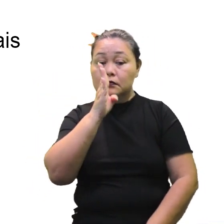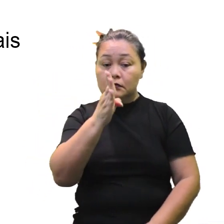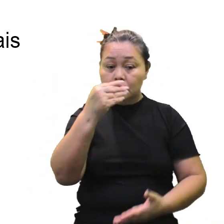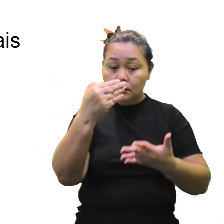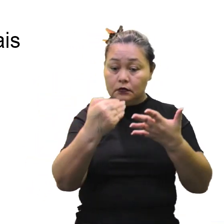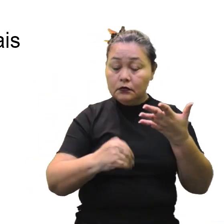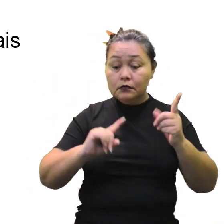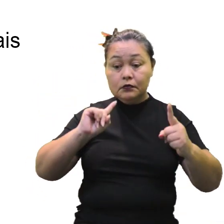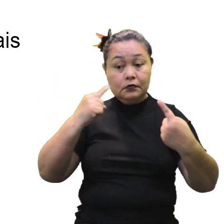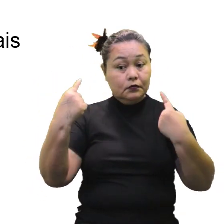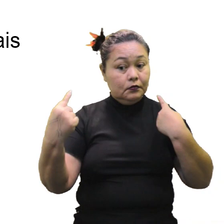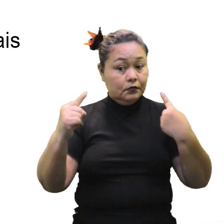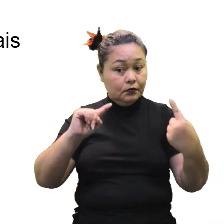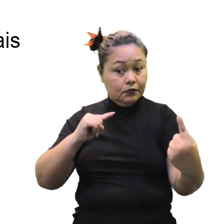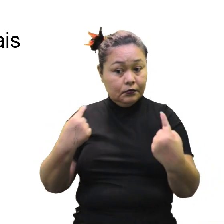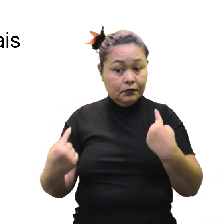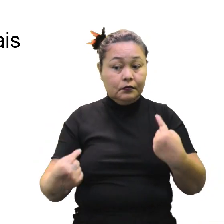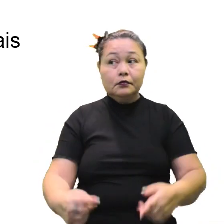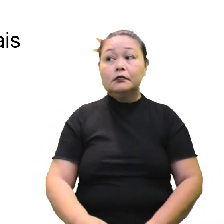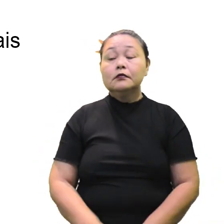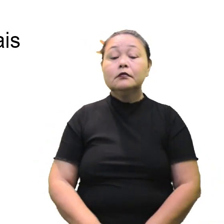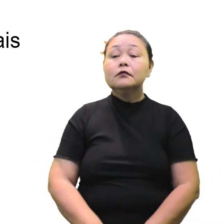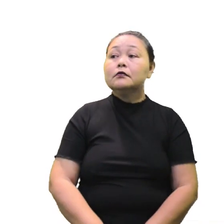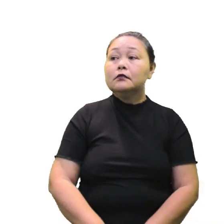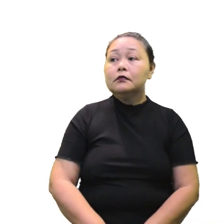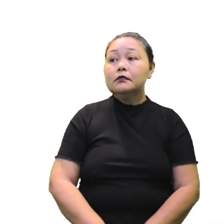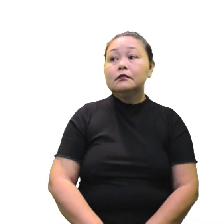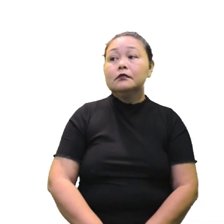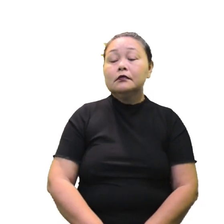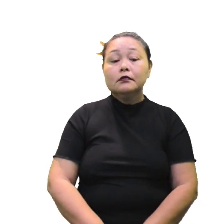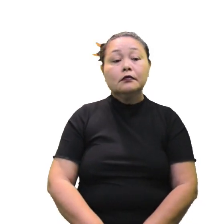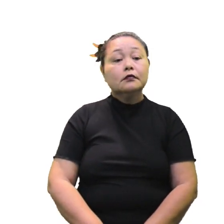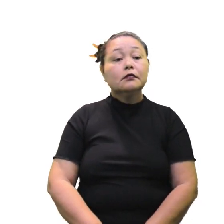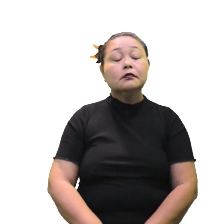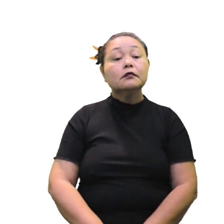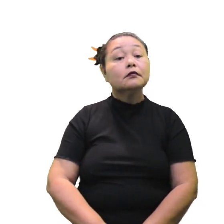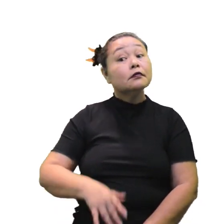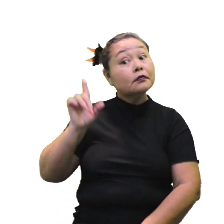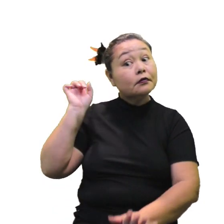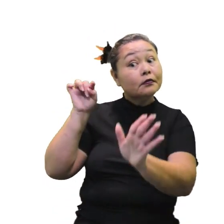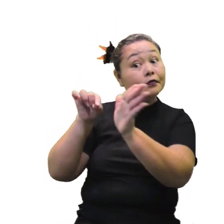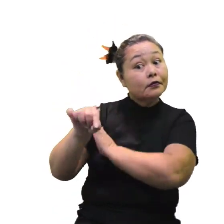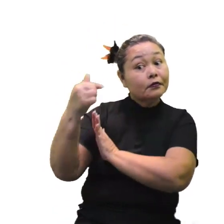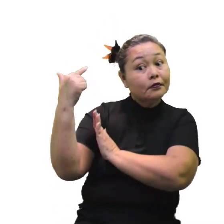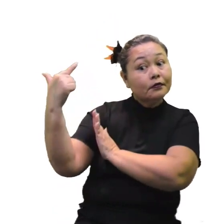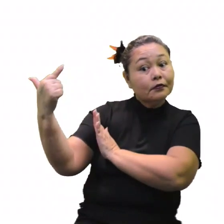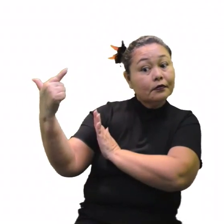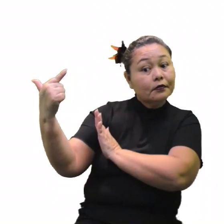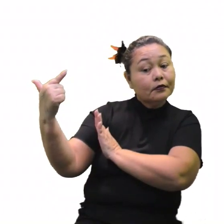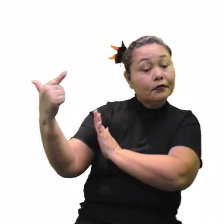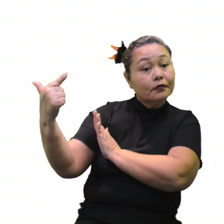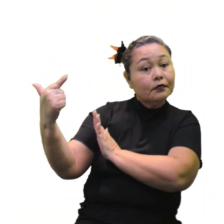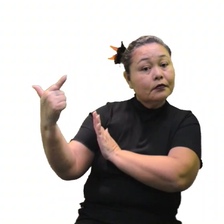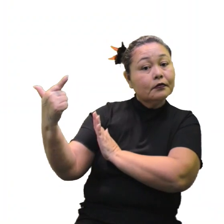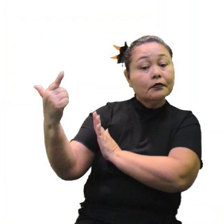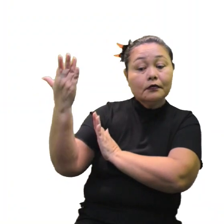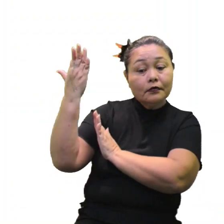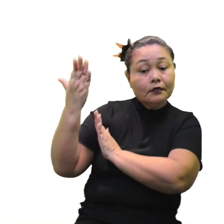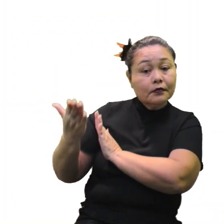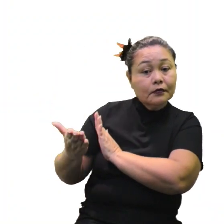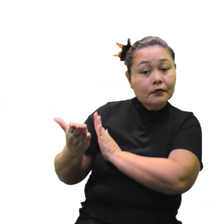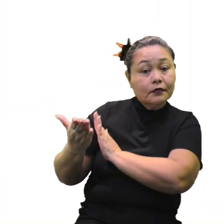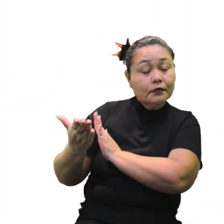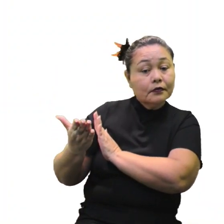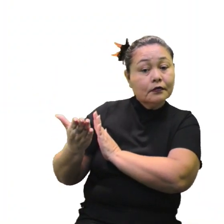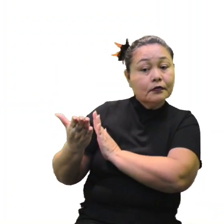secundárias, convencionais, e alternativa. Vamos para a segunda questão. O que que fala da